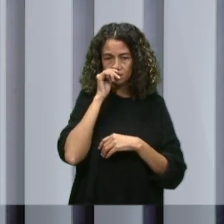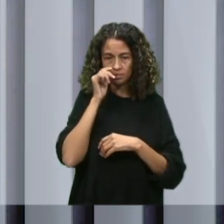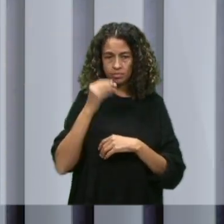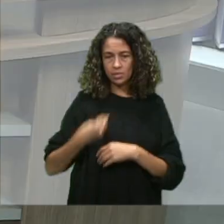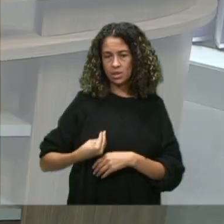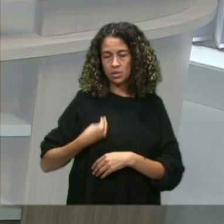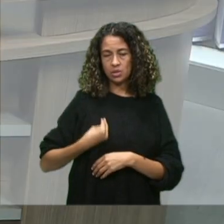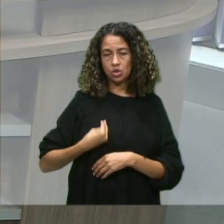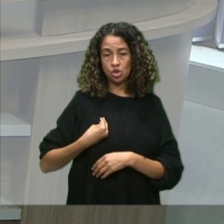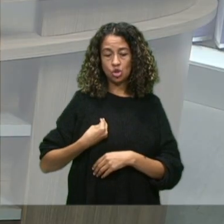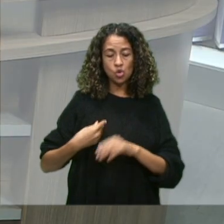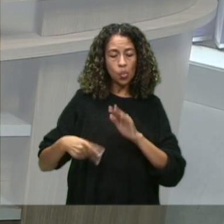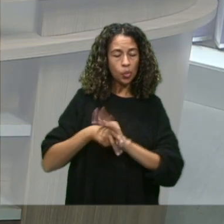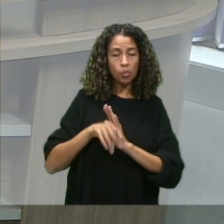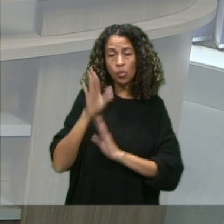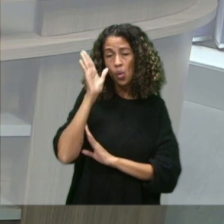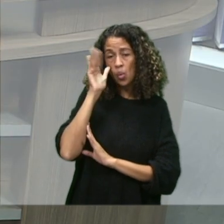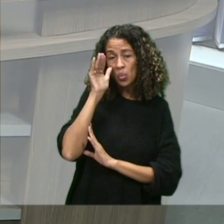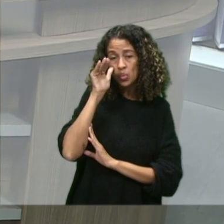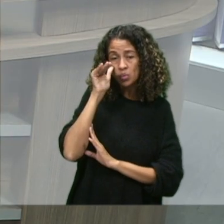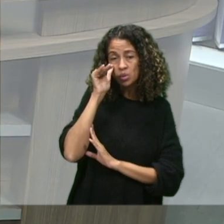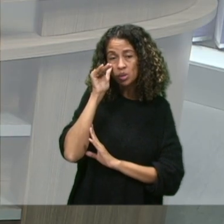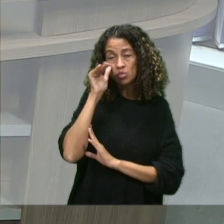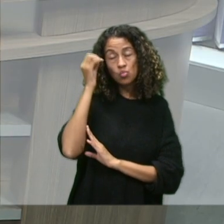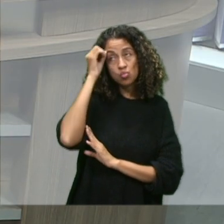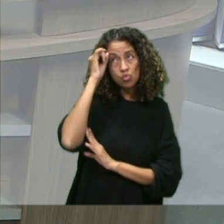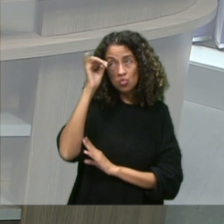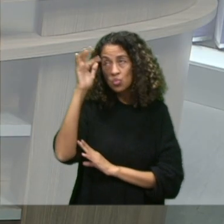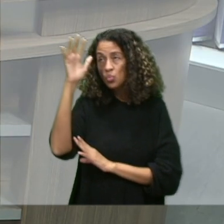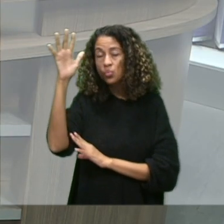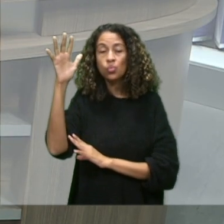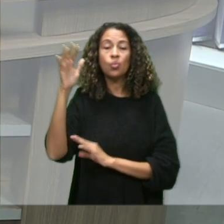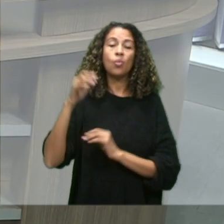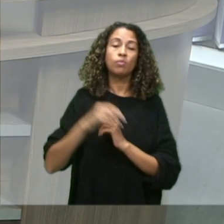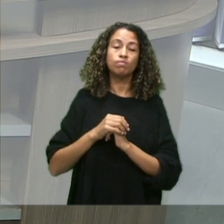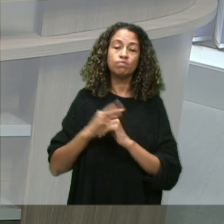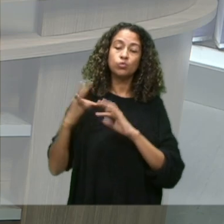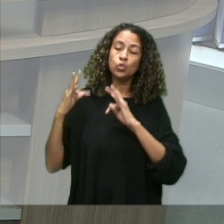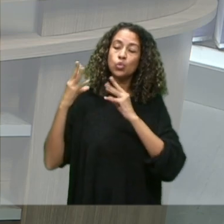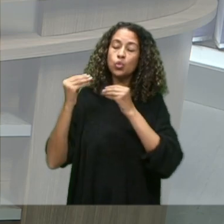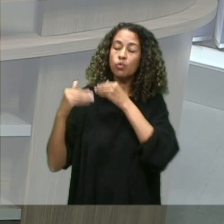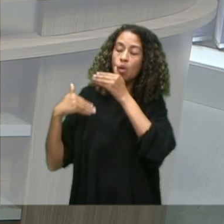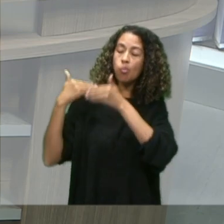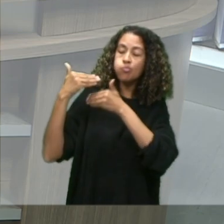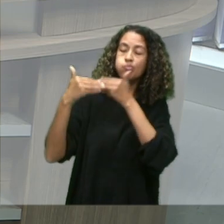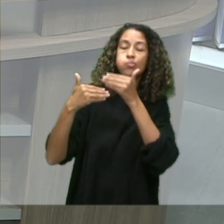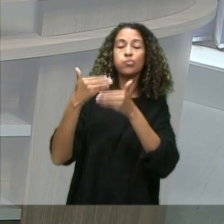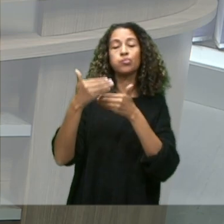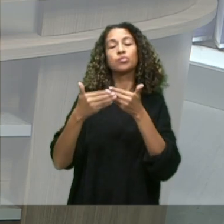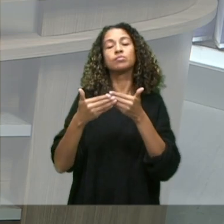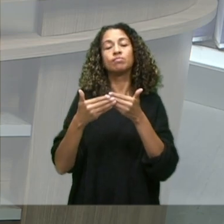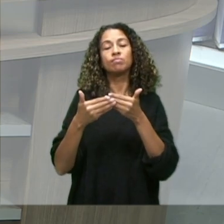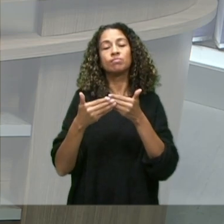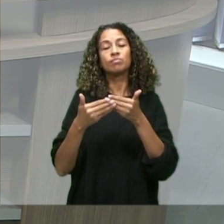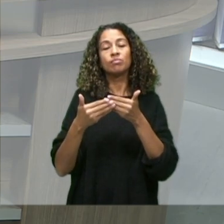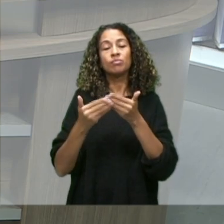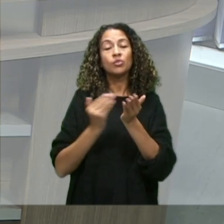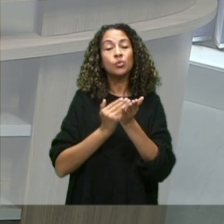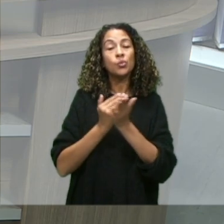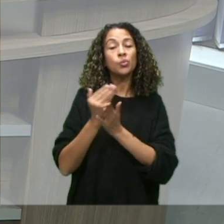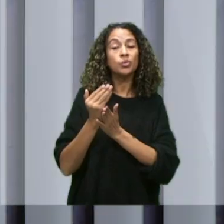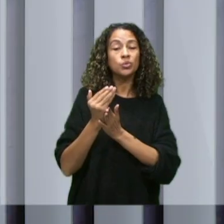nasceu da curiosidade, né? Nasceu de um sonho, né? Tudo que foi construído, tudo que existe nasceu então